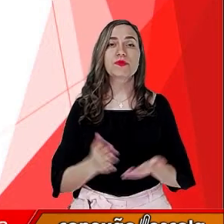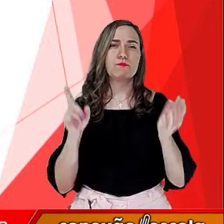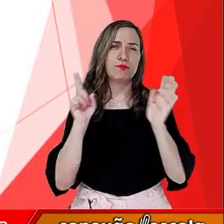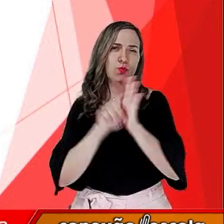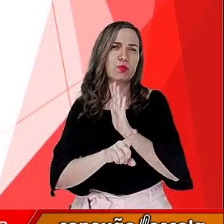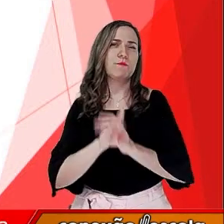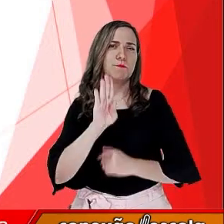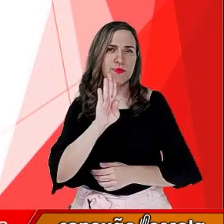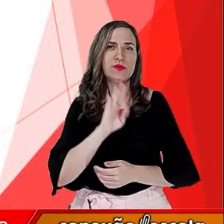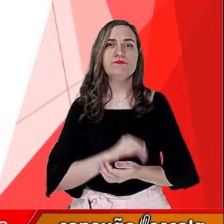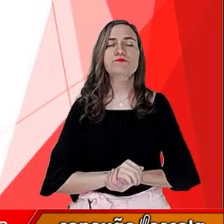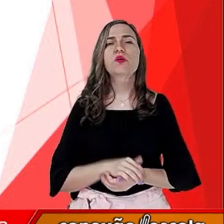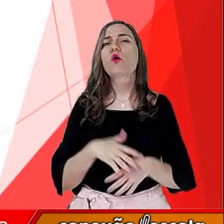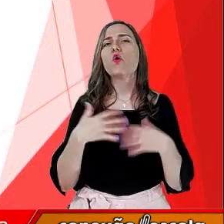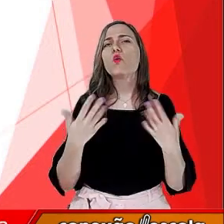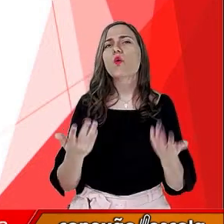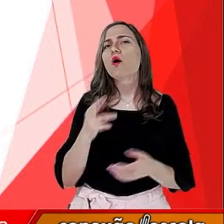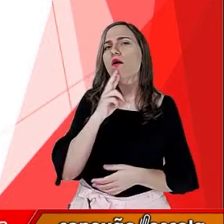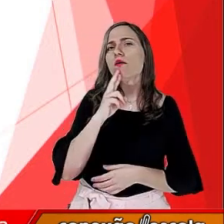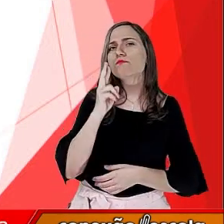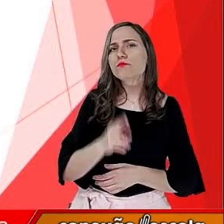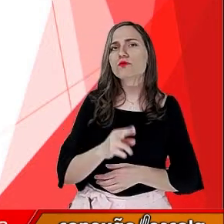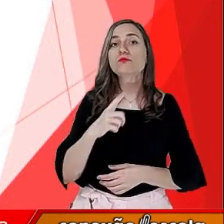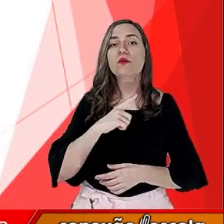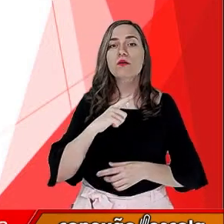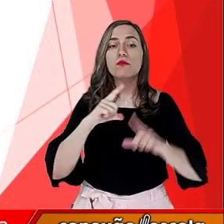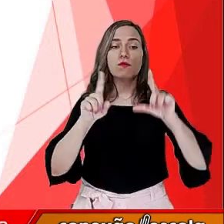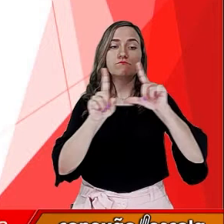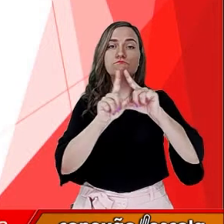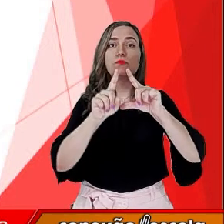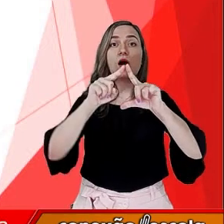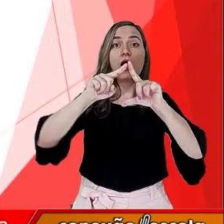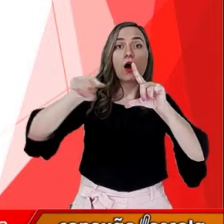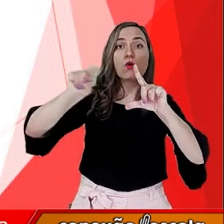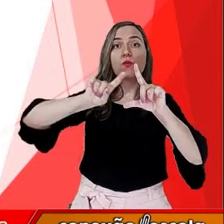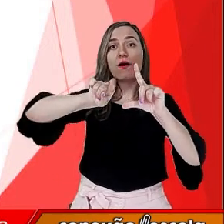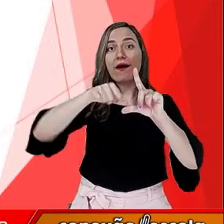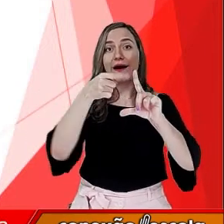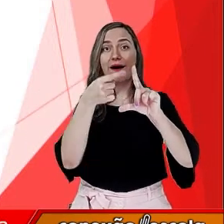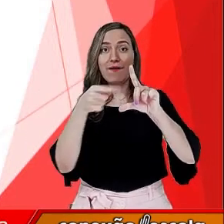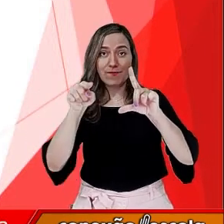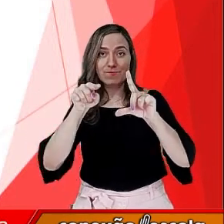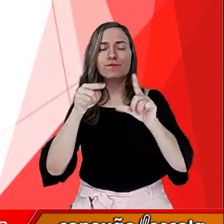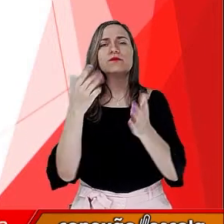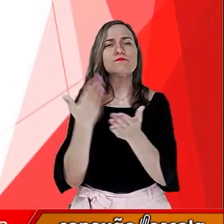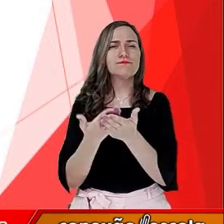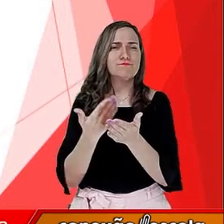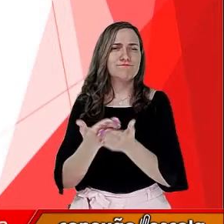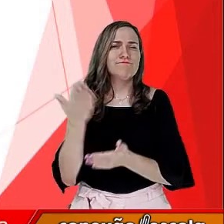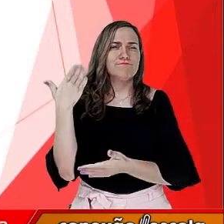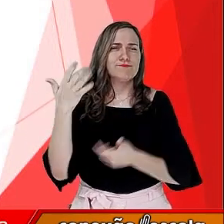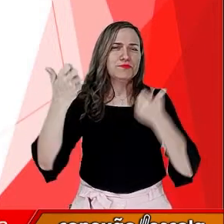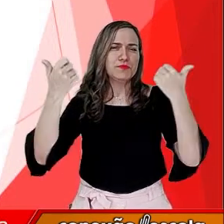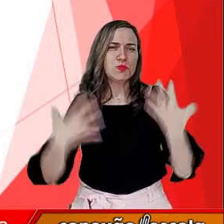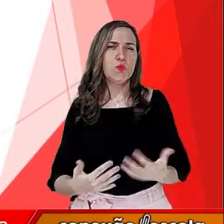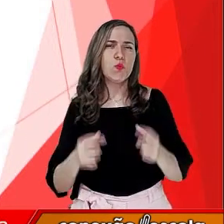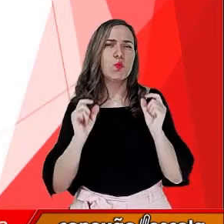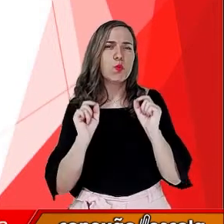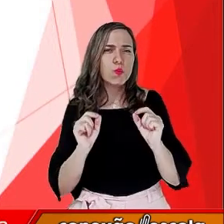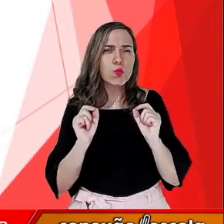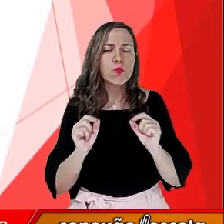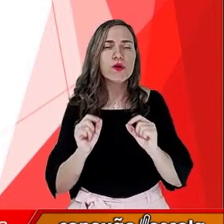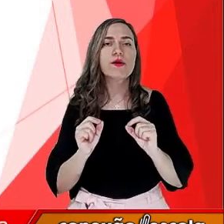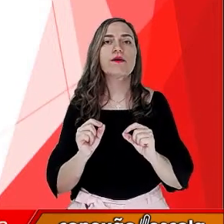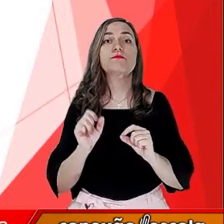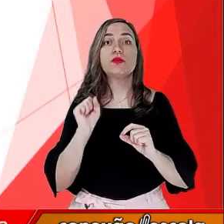B. Qual é o valor do ângulo alfa? Se você lembrar também da aula anterior, você vai perceber